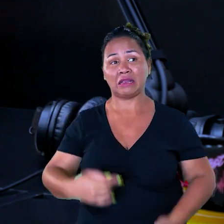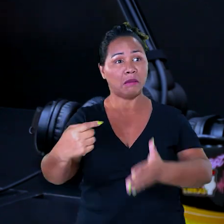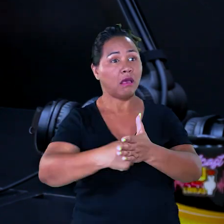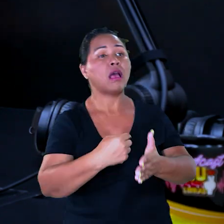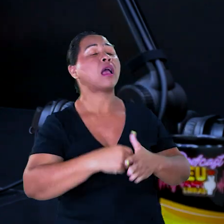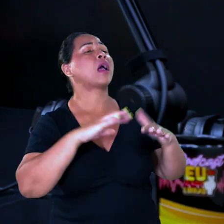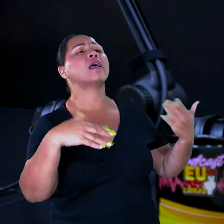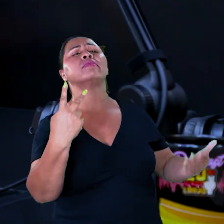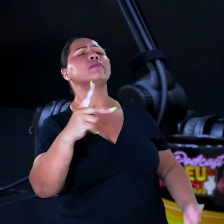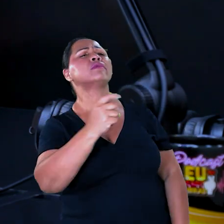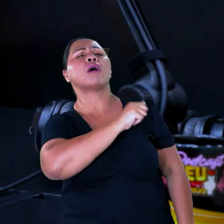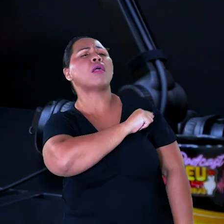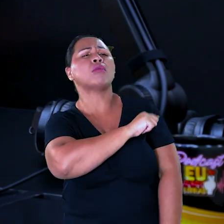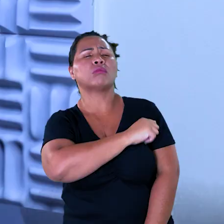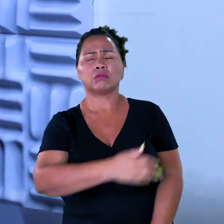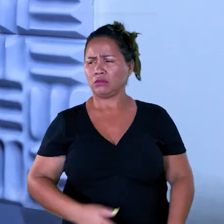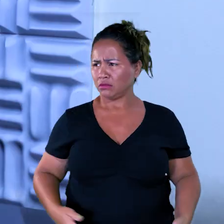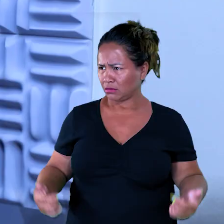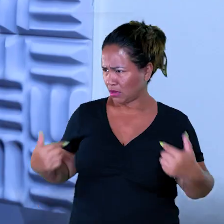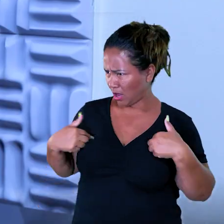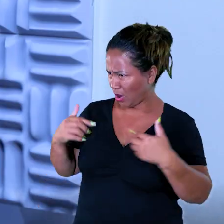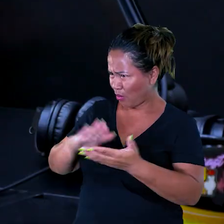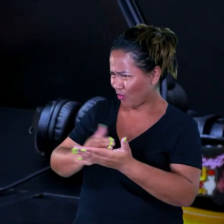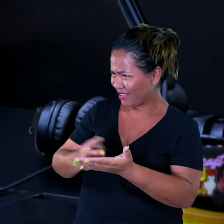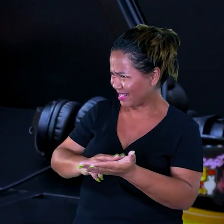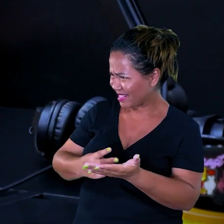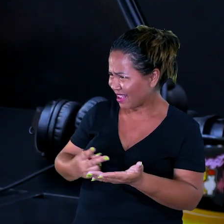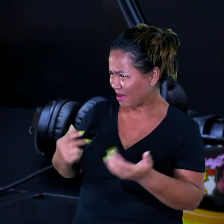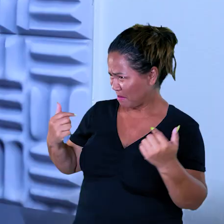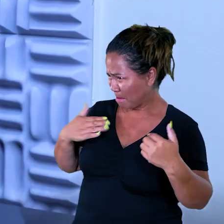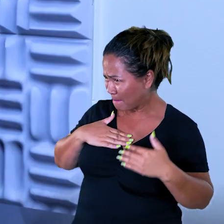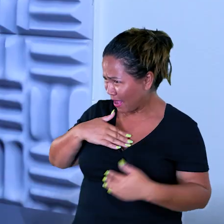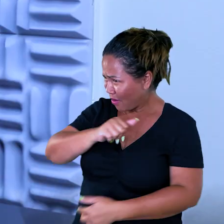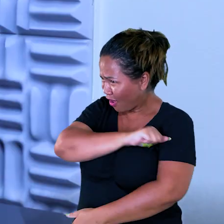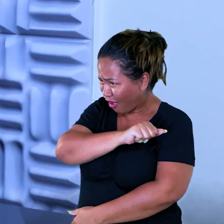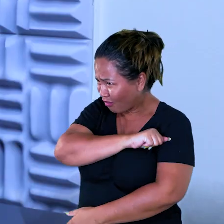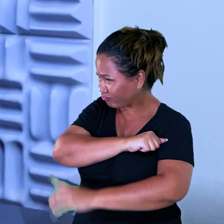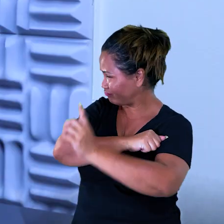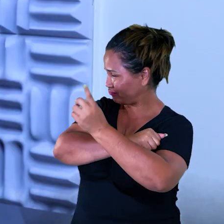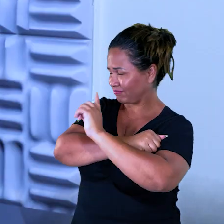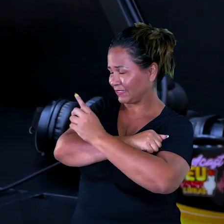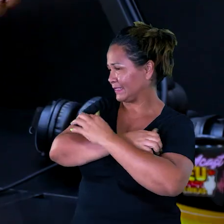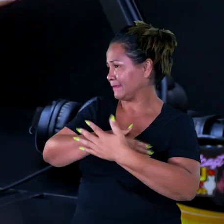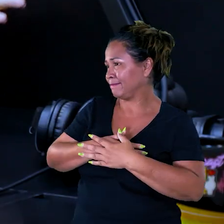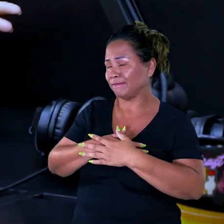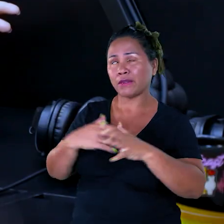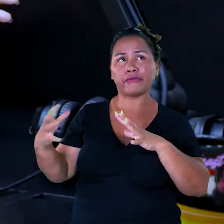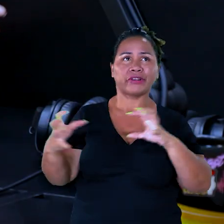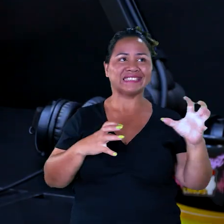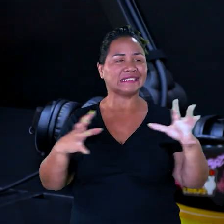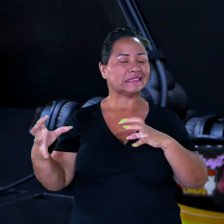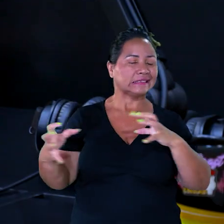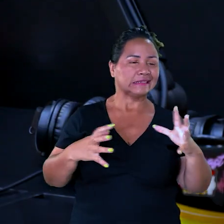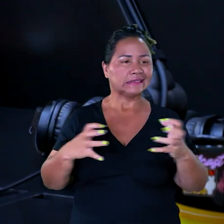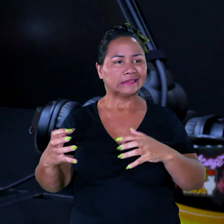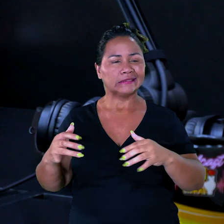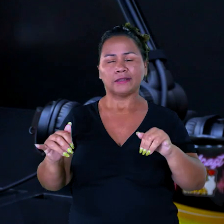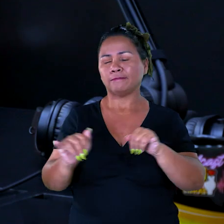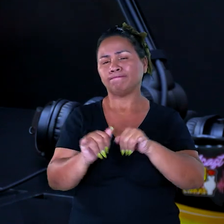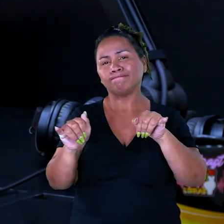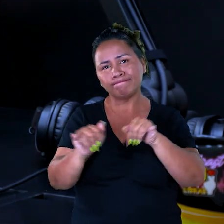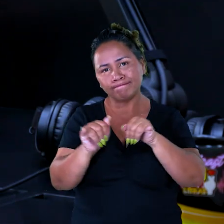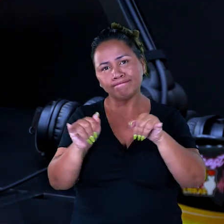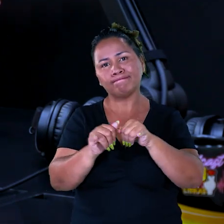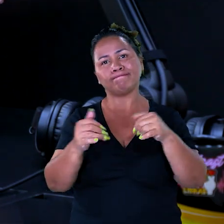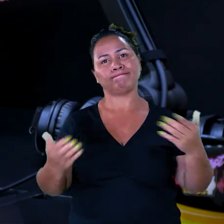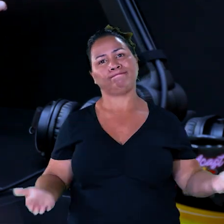não, professor, peraí, mas é seu aluno também. Fica uma guerrinha boba, desnecessária, aí dá um livro, né? o fulano de tal